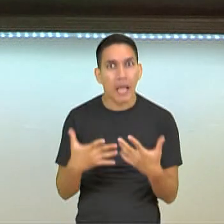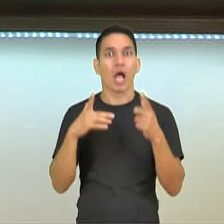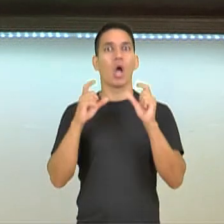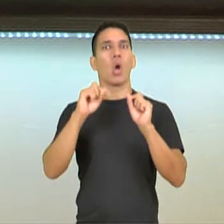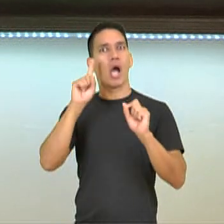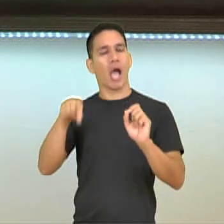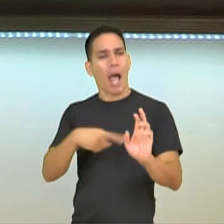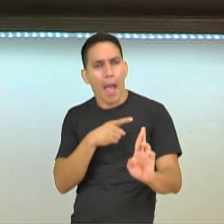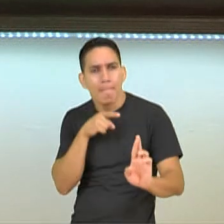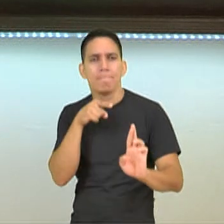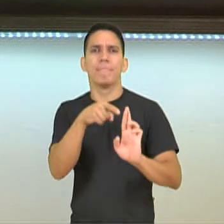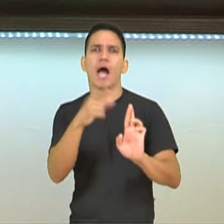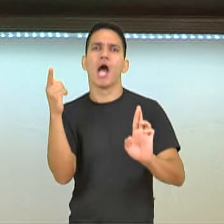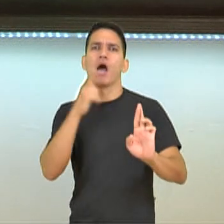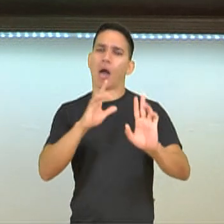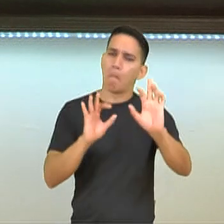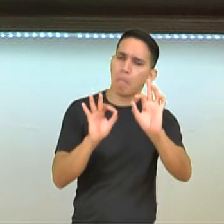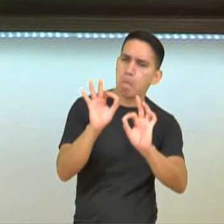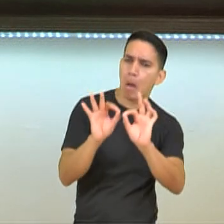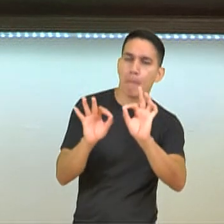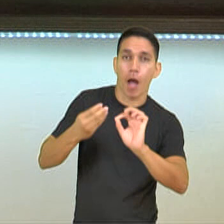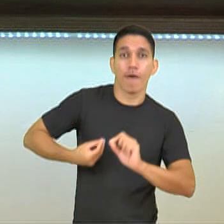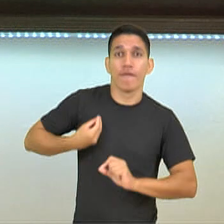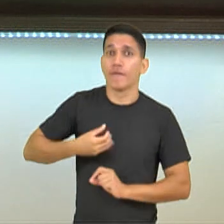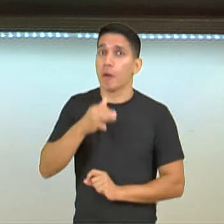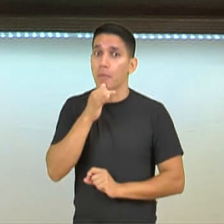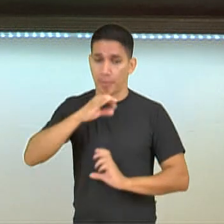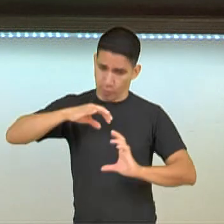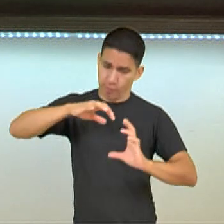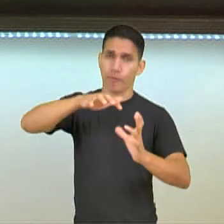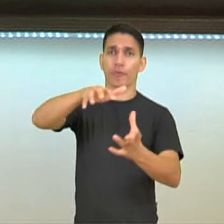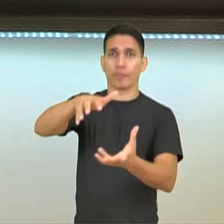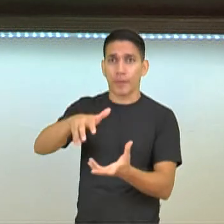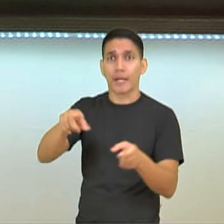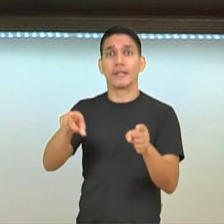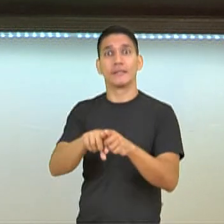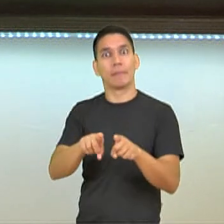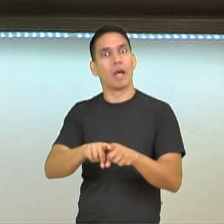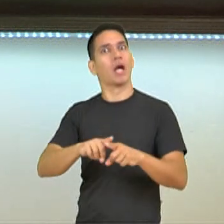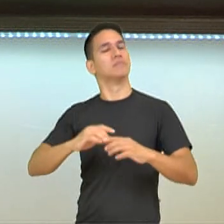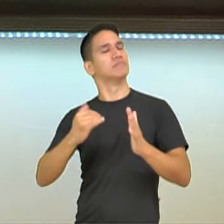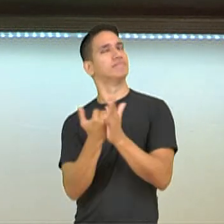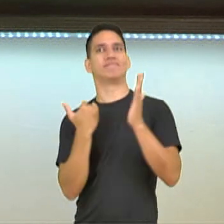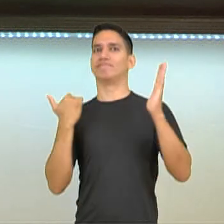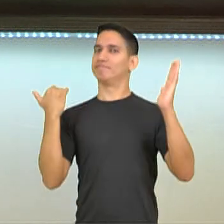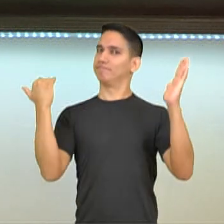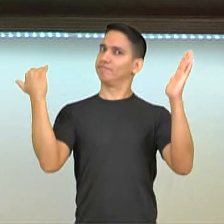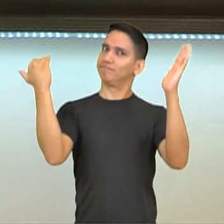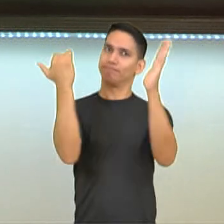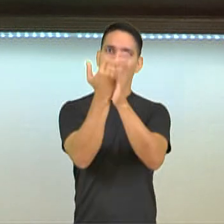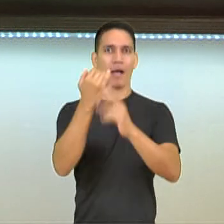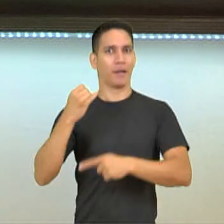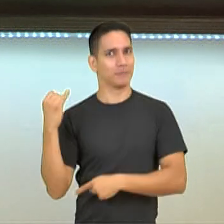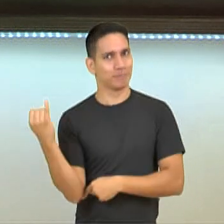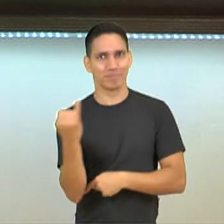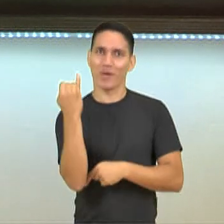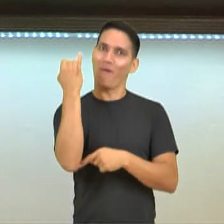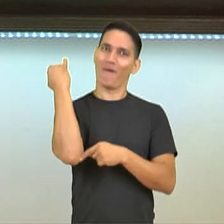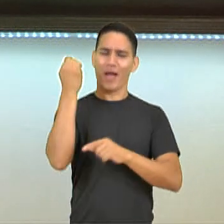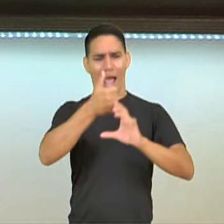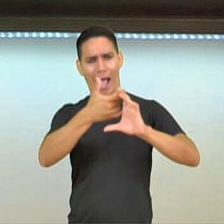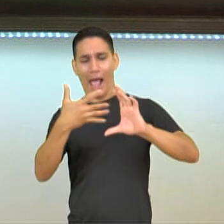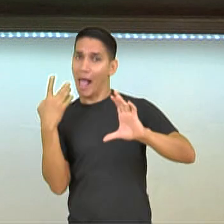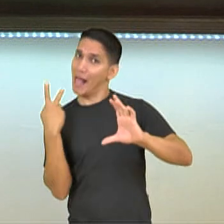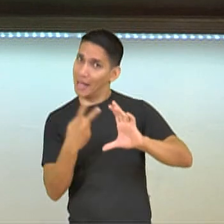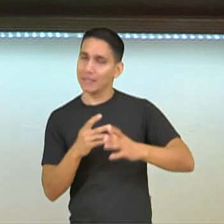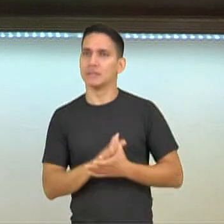referências para organizar as atividades humanas, por exemplo, no planeta. Tamanha é a importância dessas características. Do que